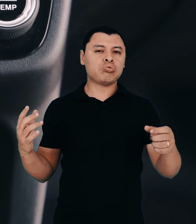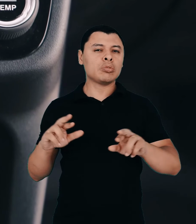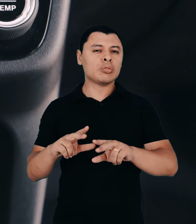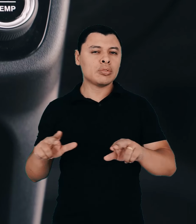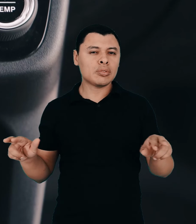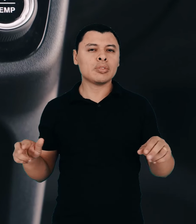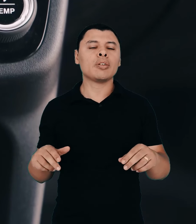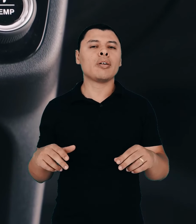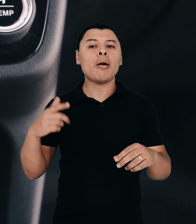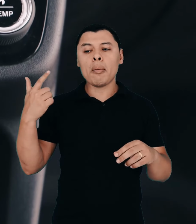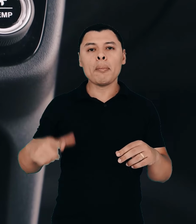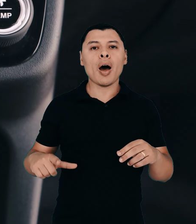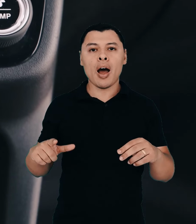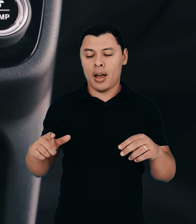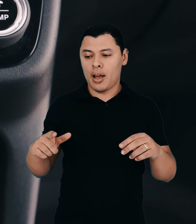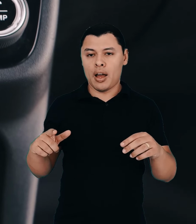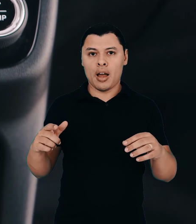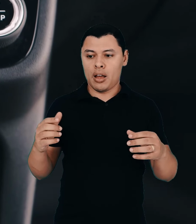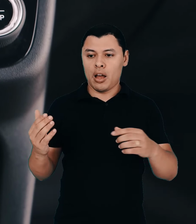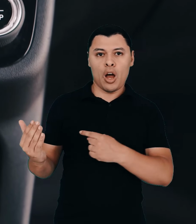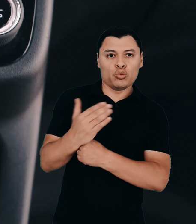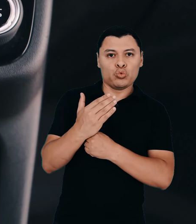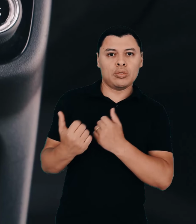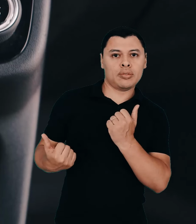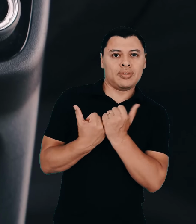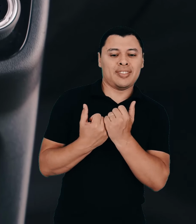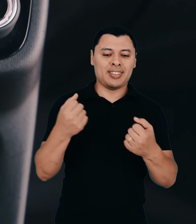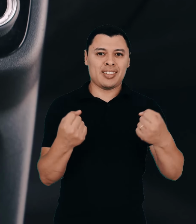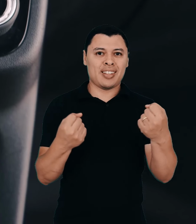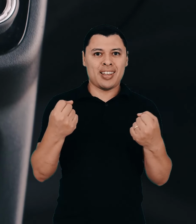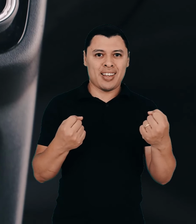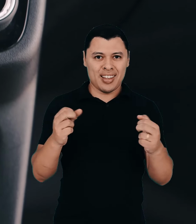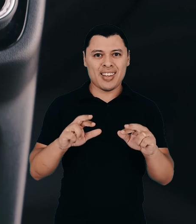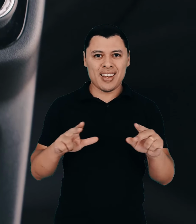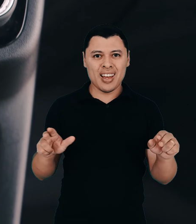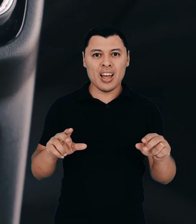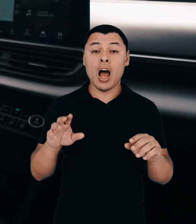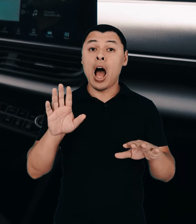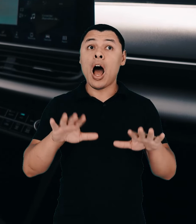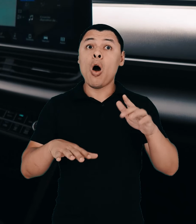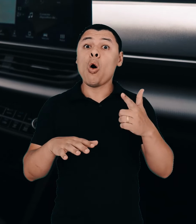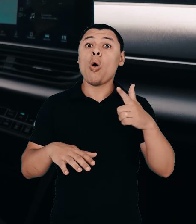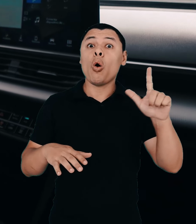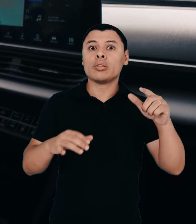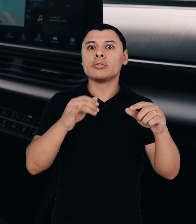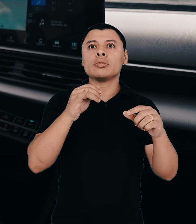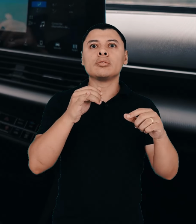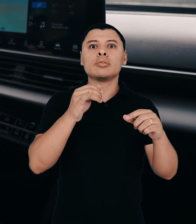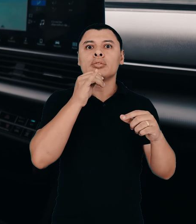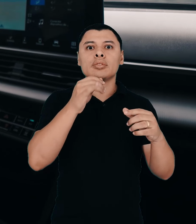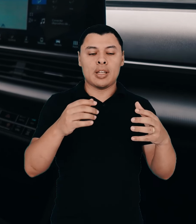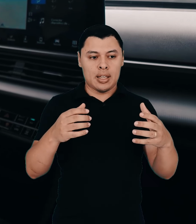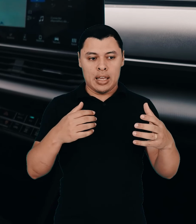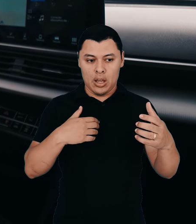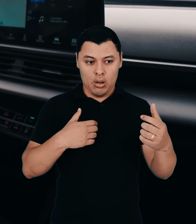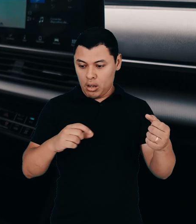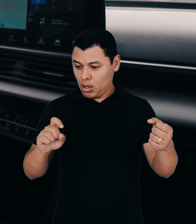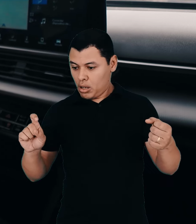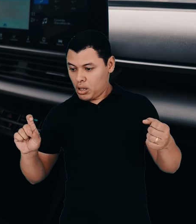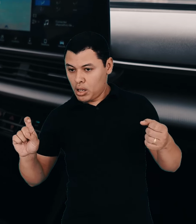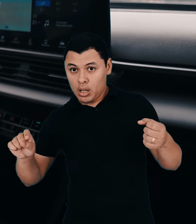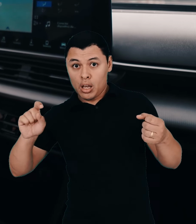na parte de assistências à direção, que esse que no top de linha tem, né, como por exemplo sistema lane keeping, né, que ajuda